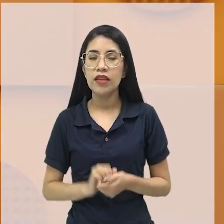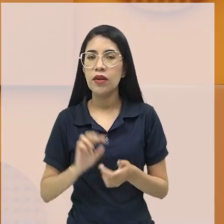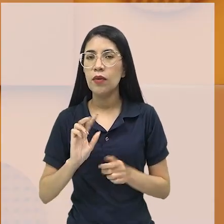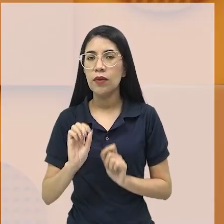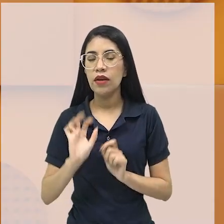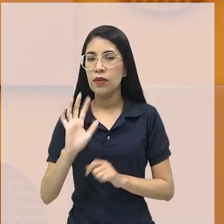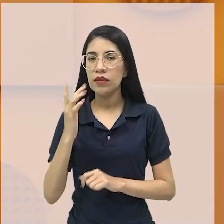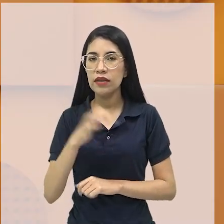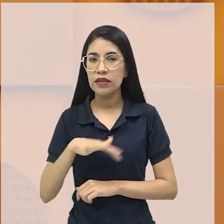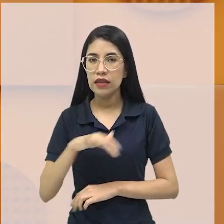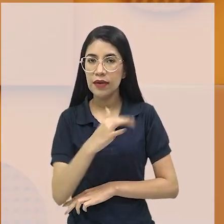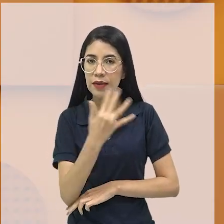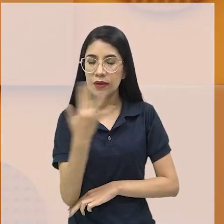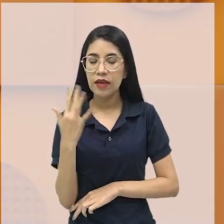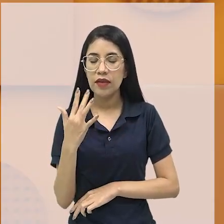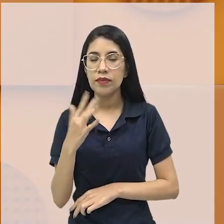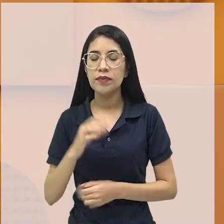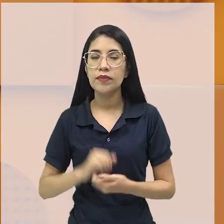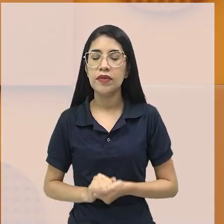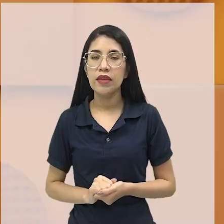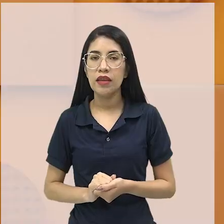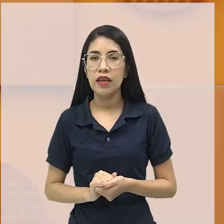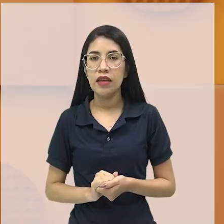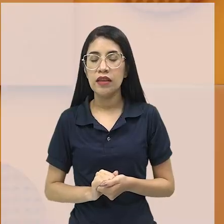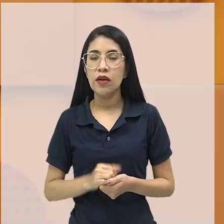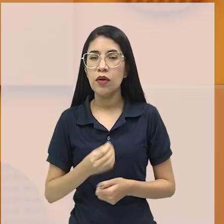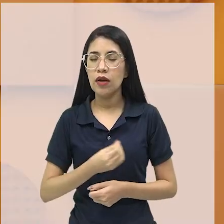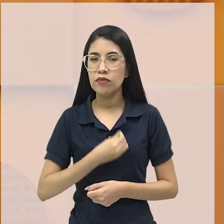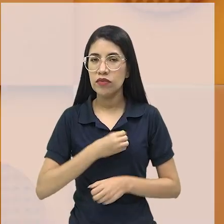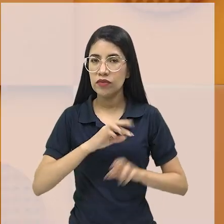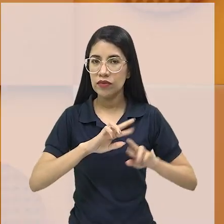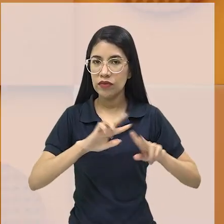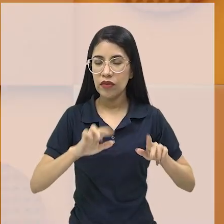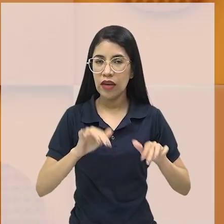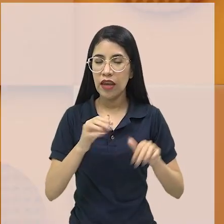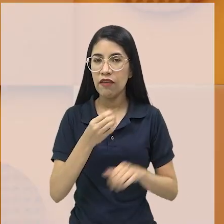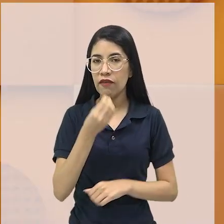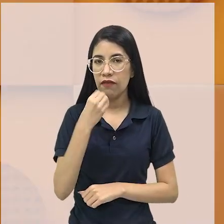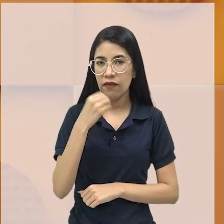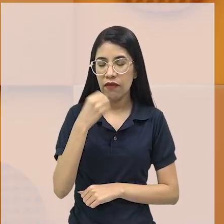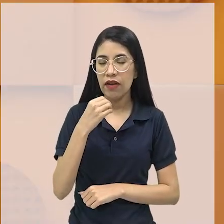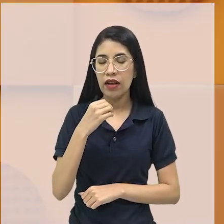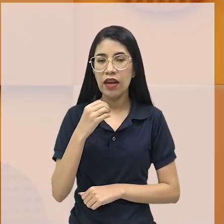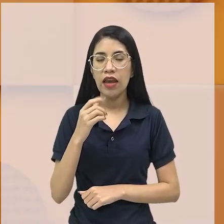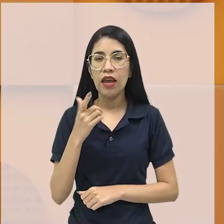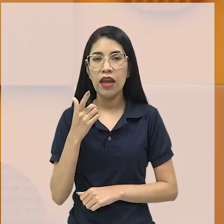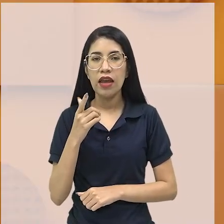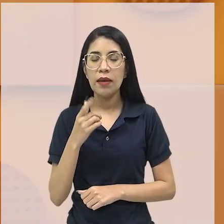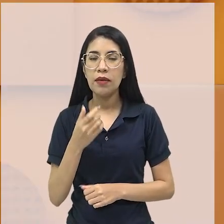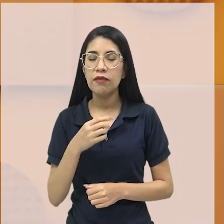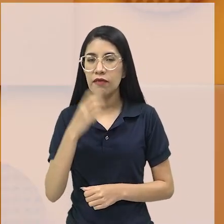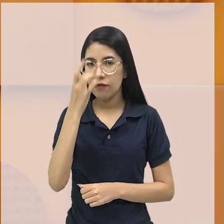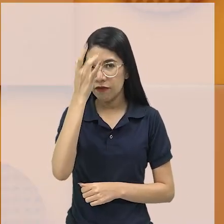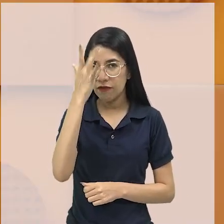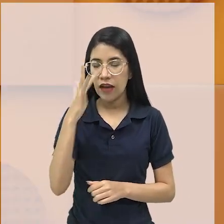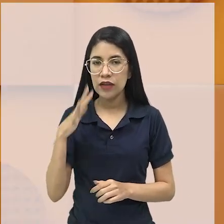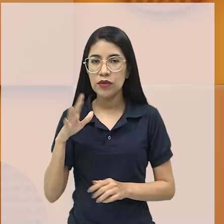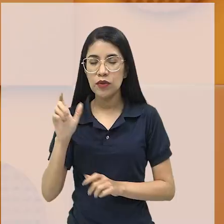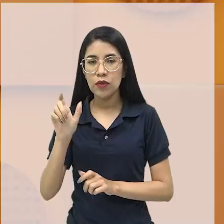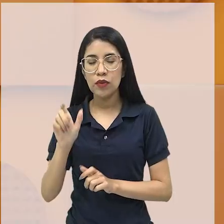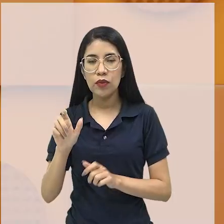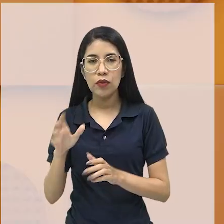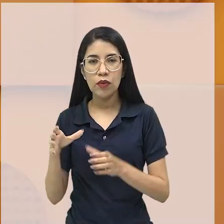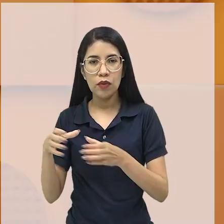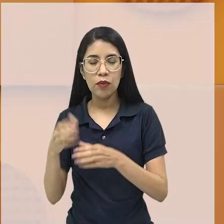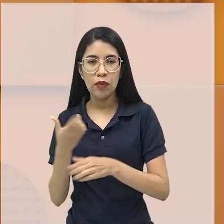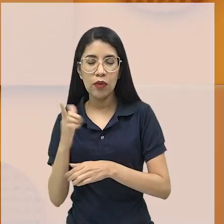Em teoria, né, as espécies mais fracas, elas são alvo fácil, né, de predadores mais rápidos e